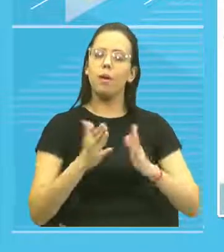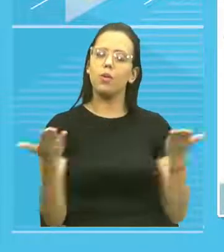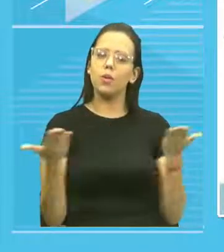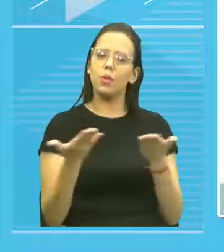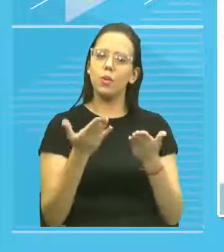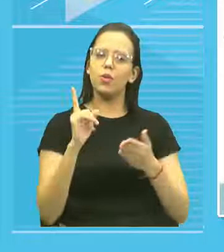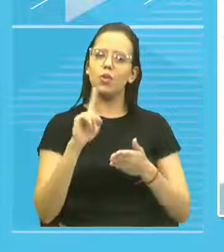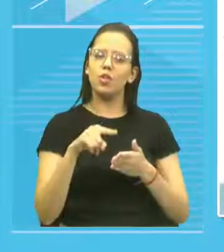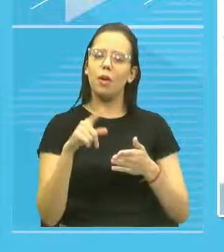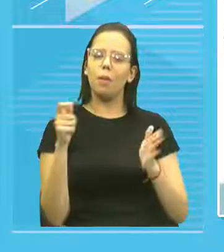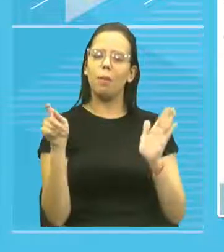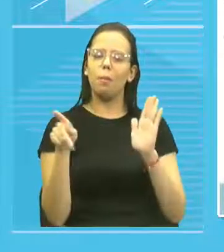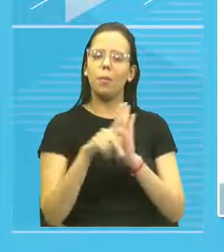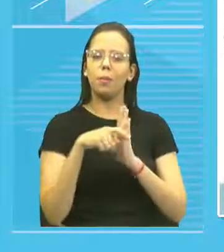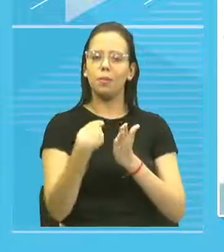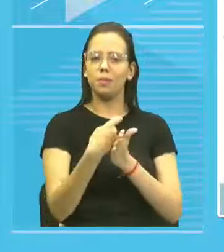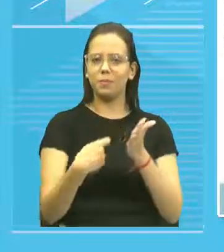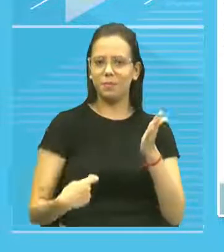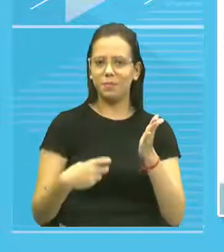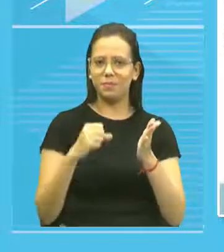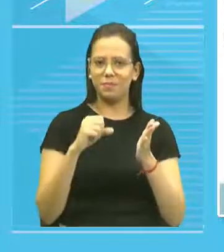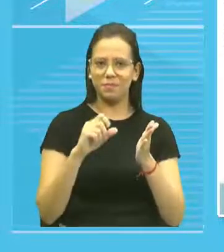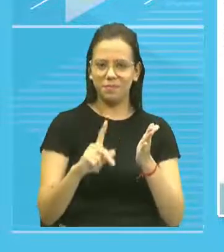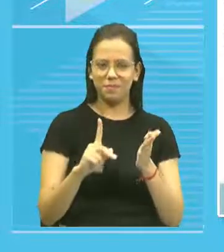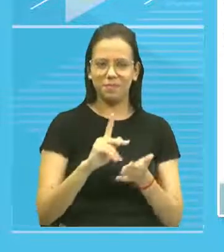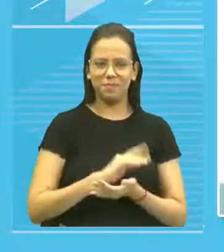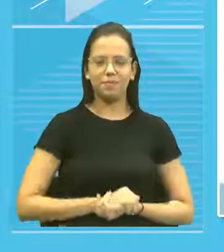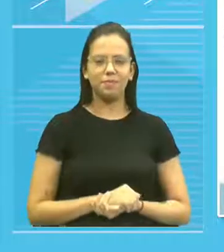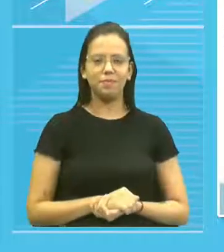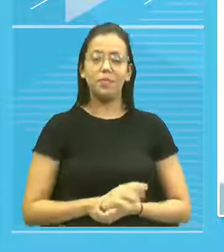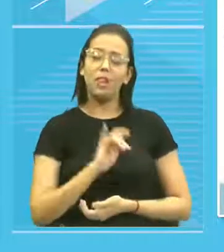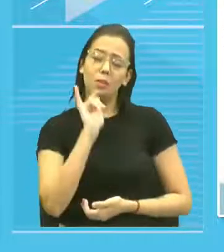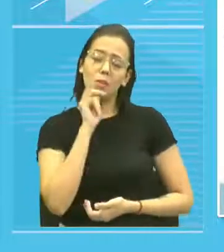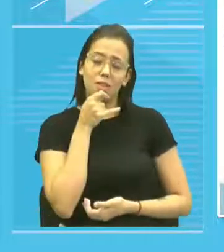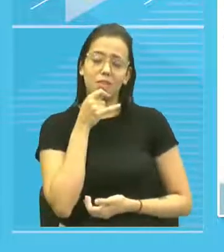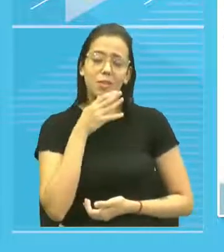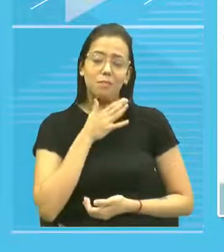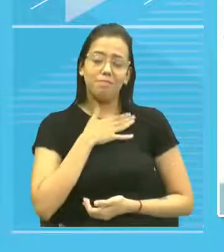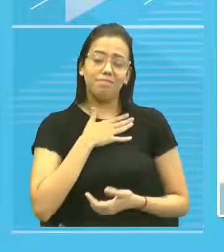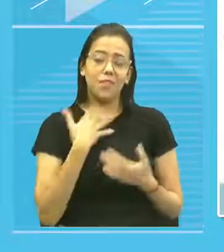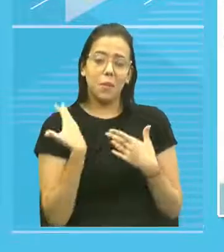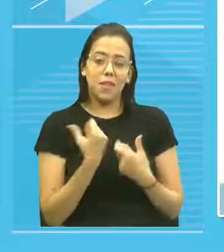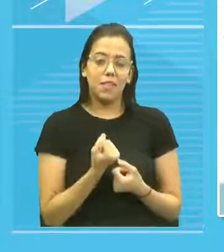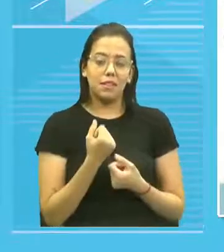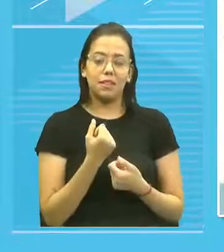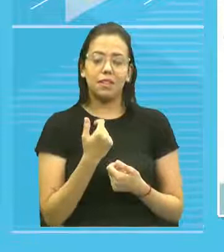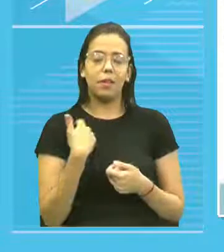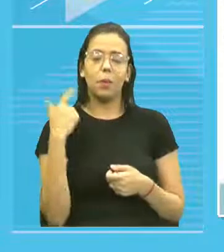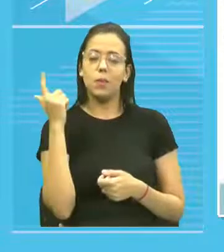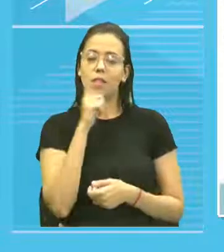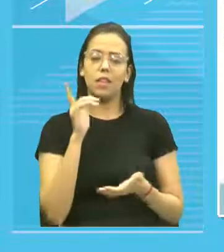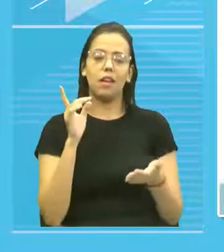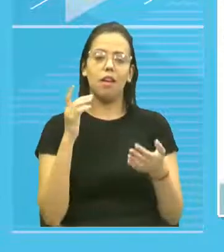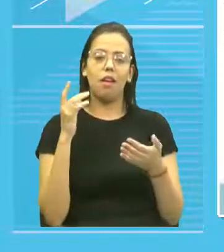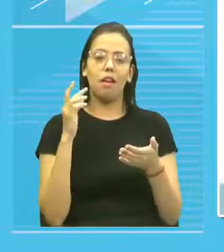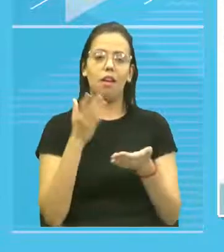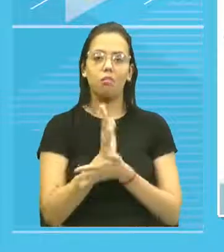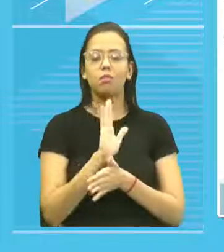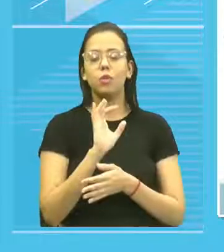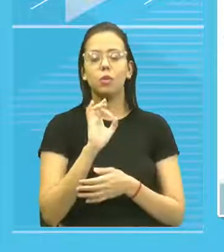é subjetivo beleza foi uma tristeza para mim assim acertei só uma questão